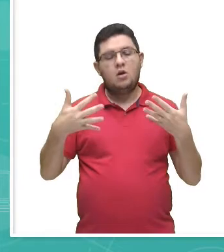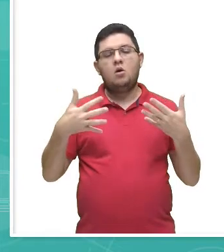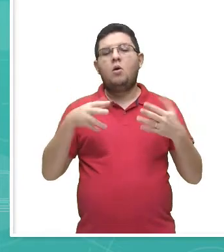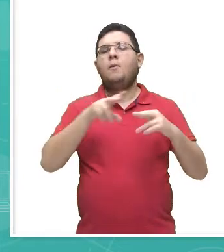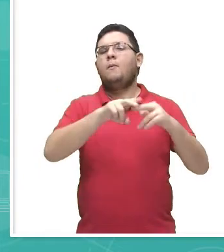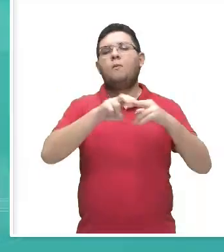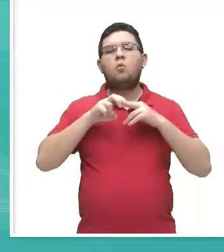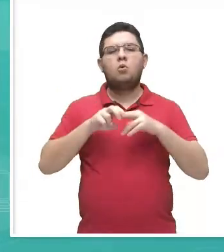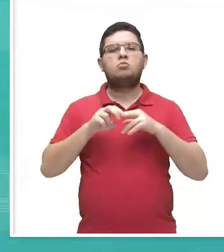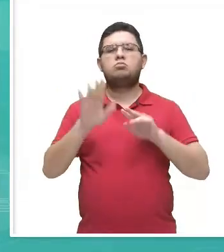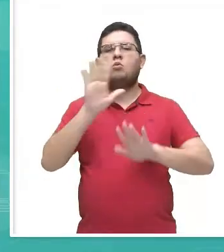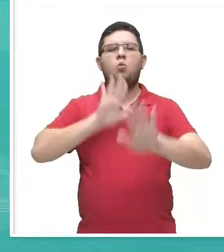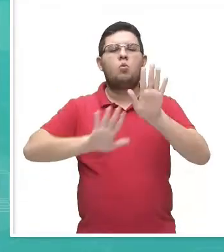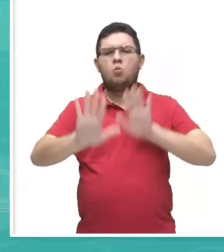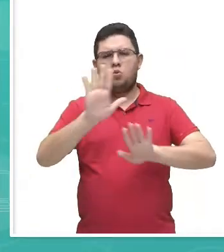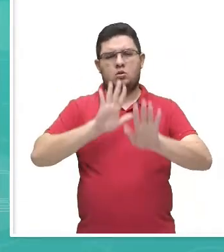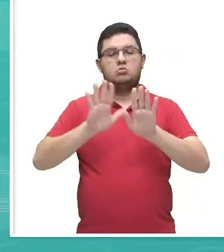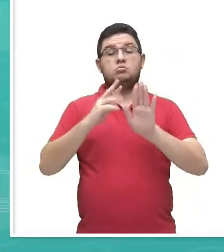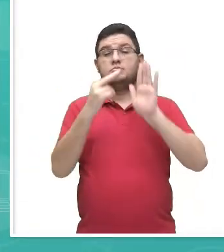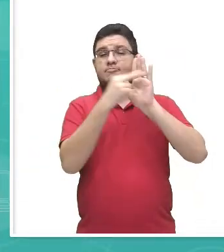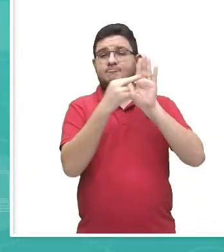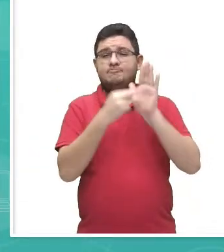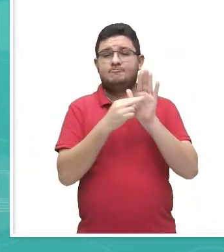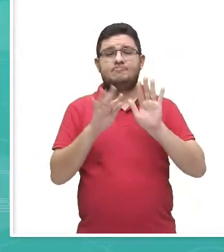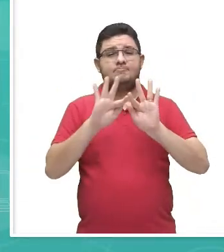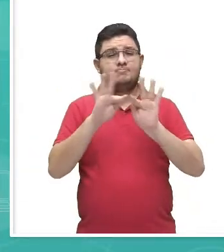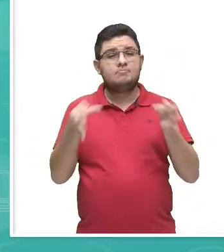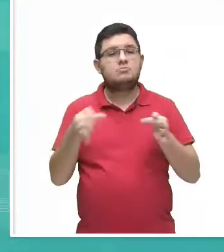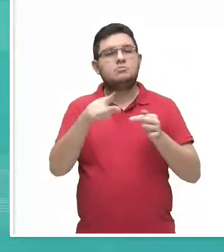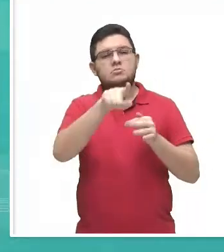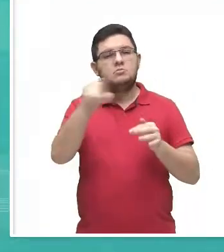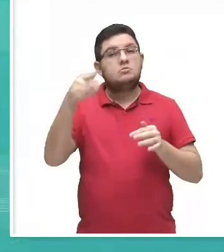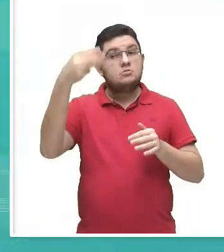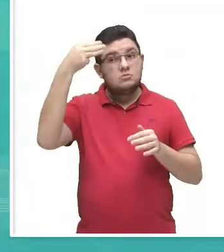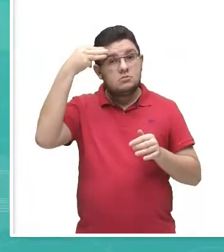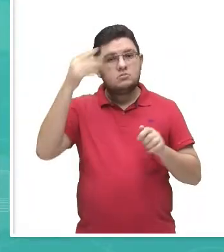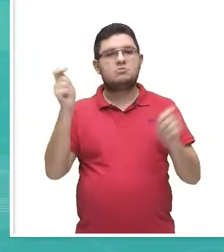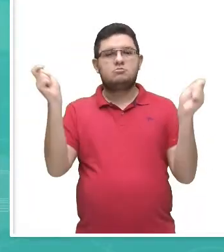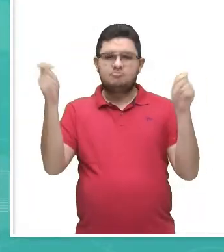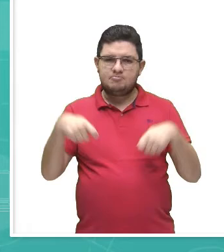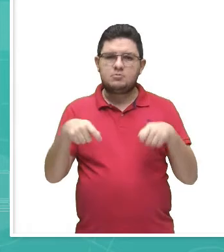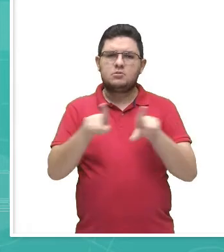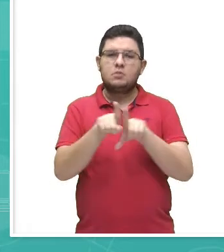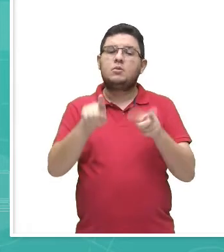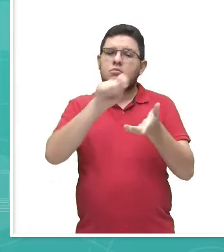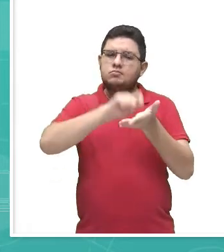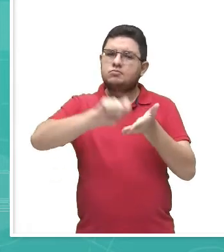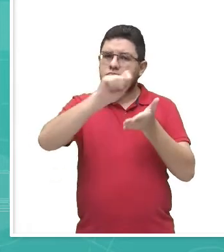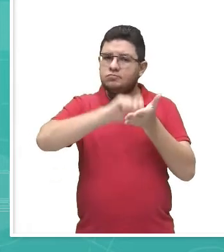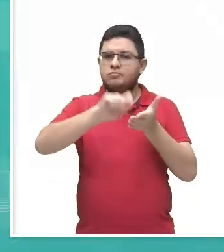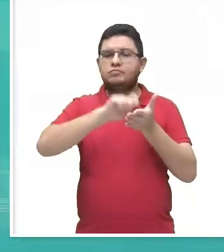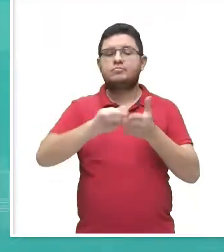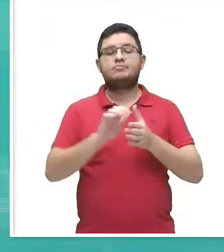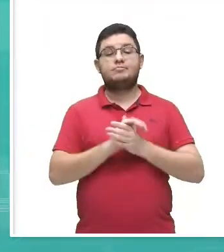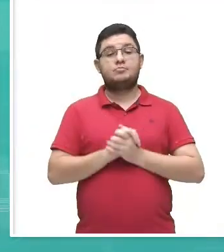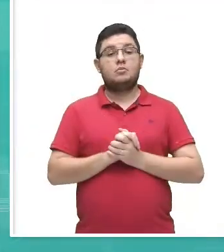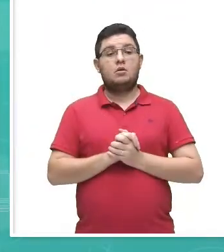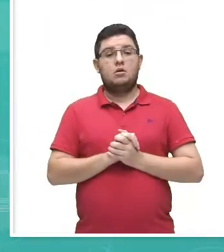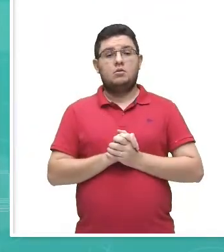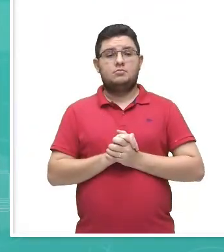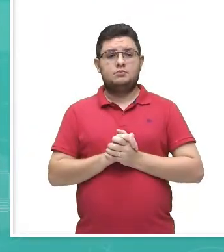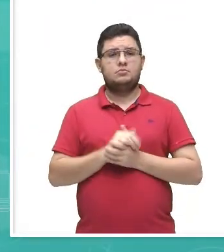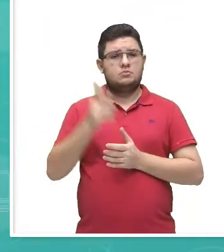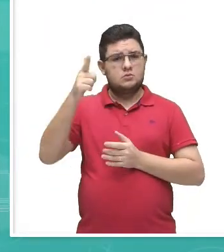cuidado. É uma regra bem simples que vocês podem memorizar, podem inclusive anotar, tá certo? Vou mostrar para vocês uma vez mais a questão, depois a gente